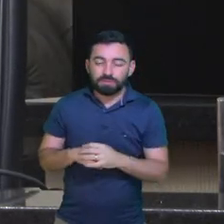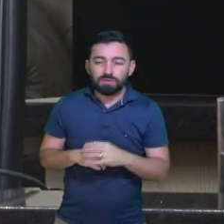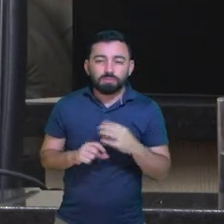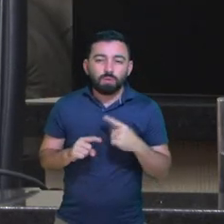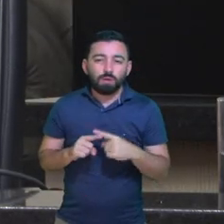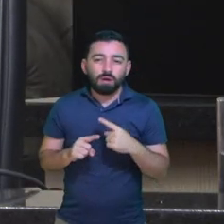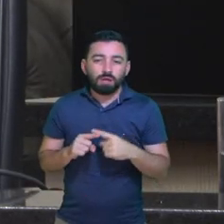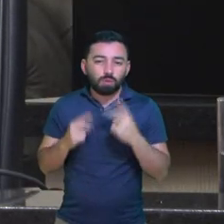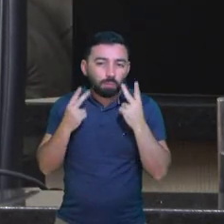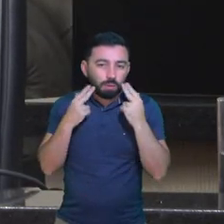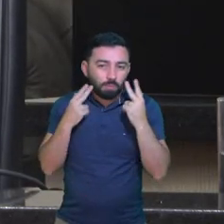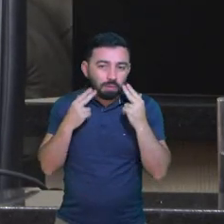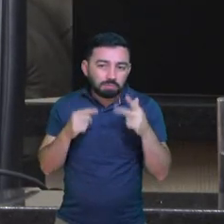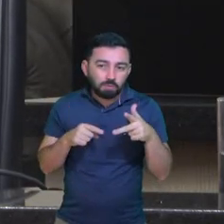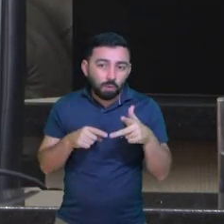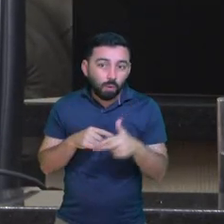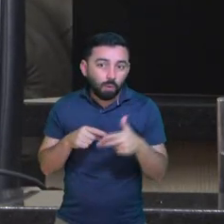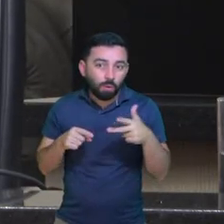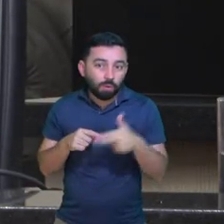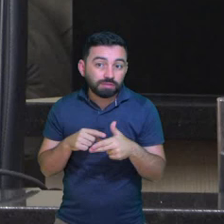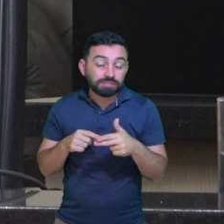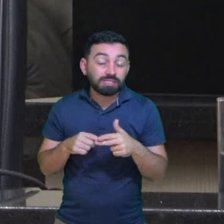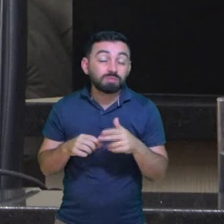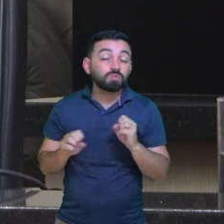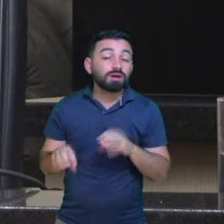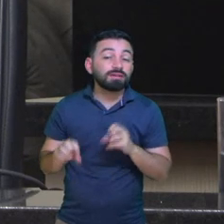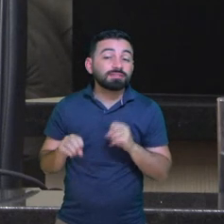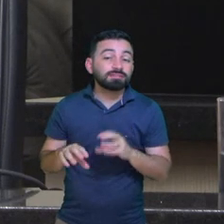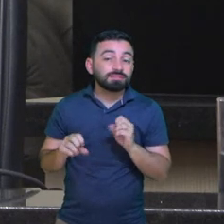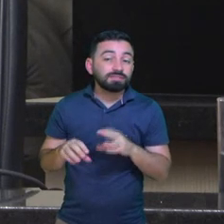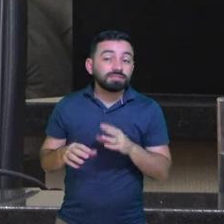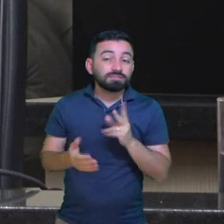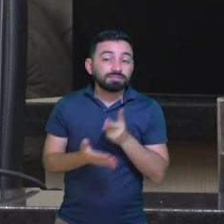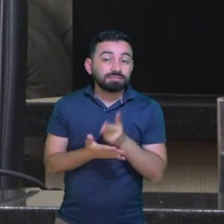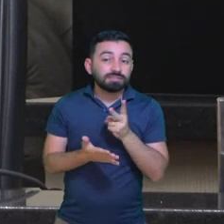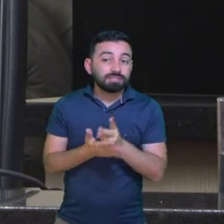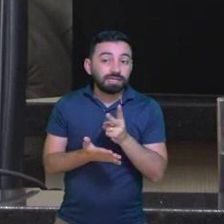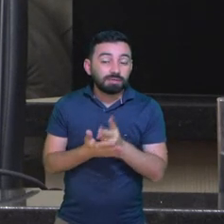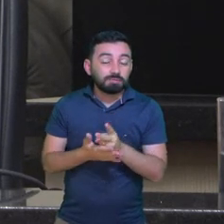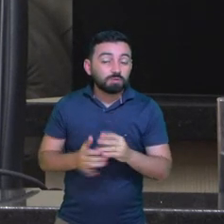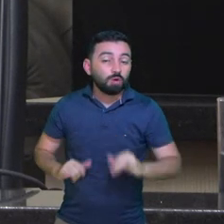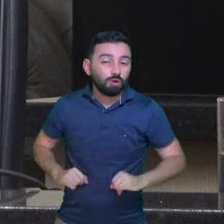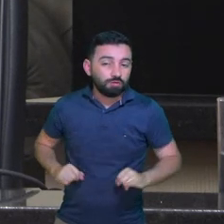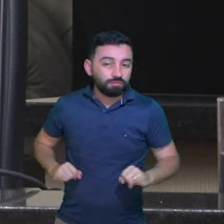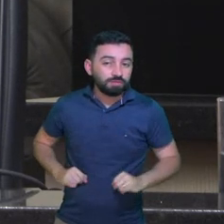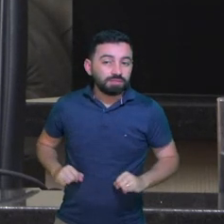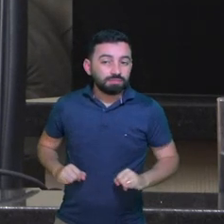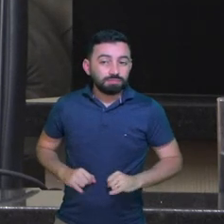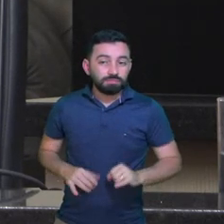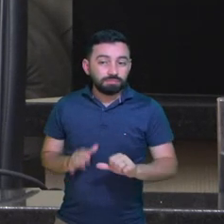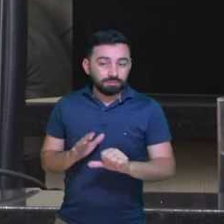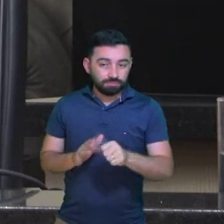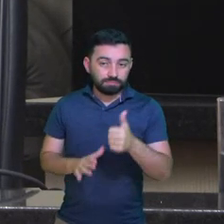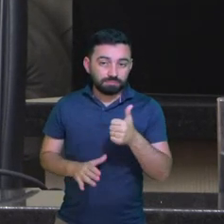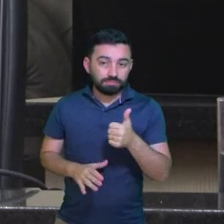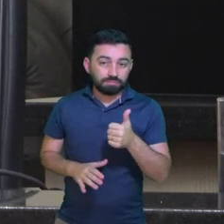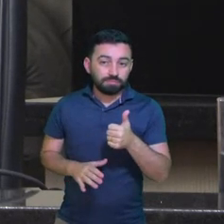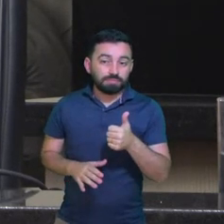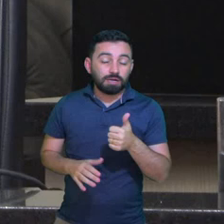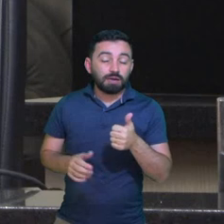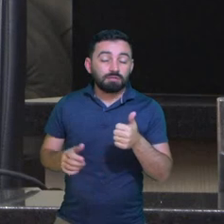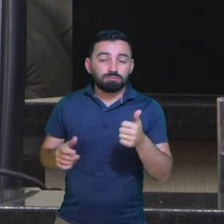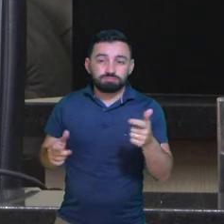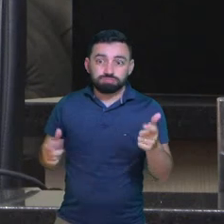nos cortes né a educação é a que tem que sofrer a as maiores